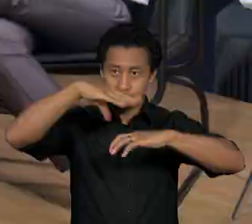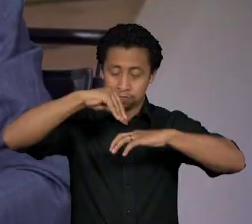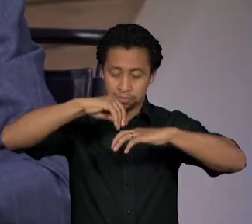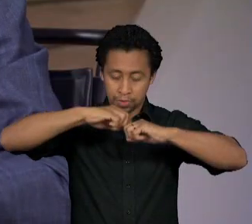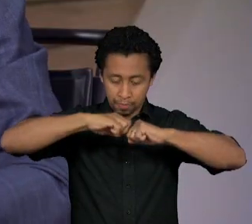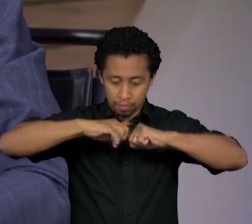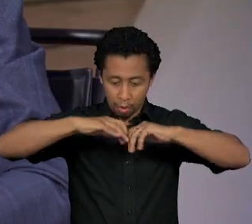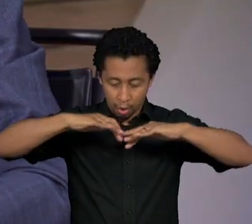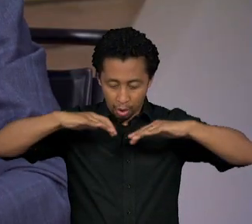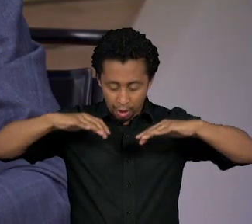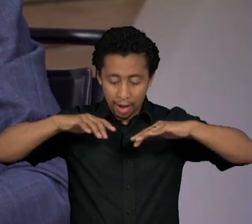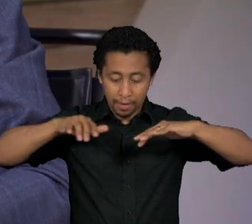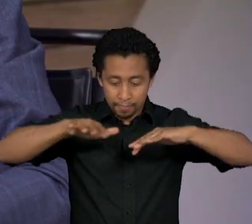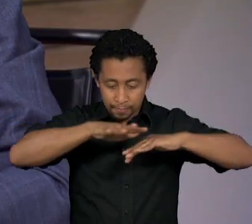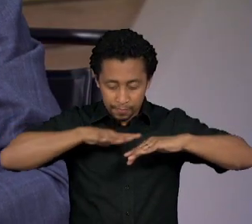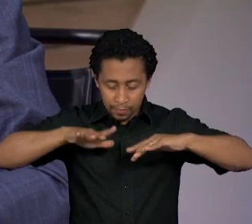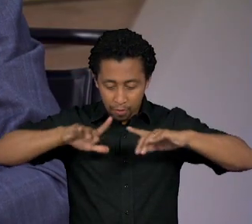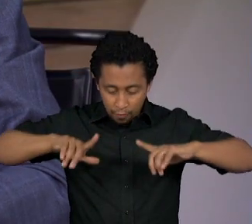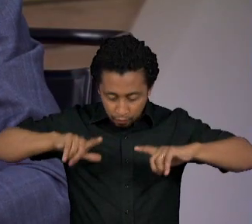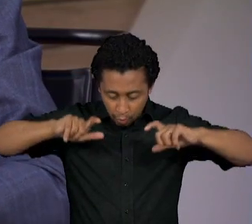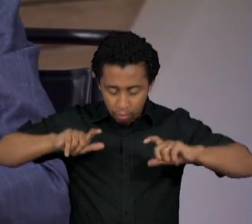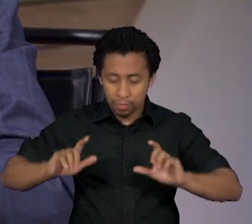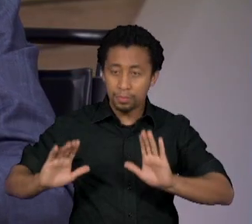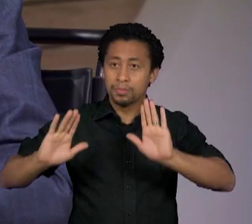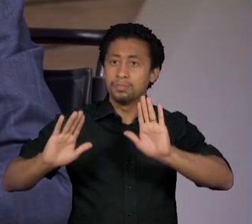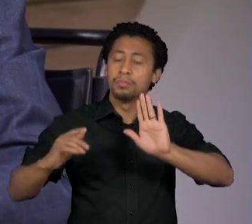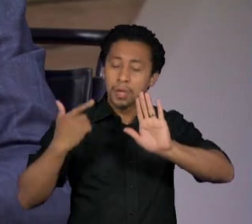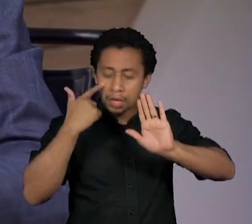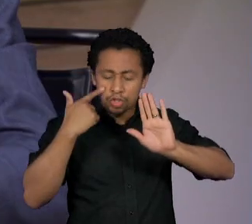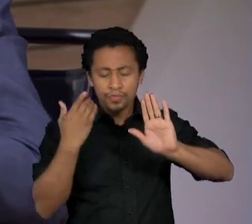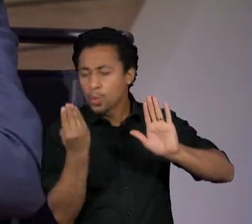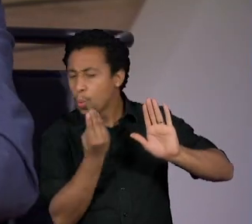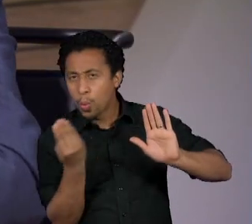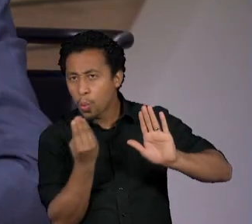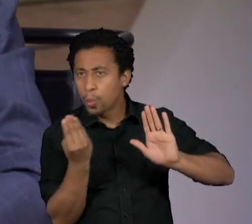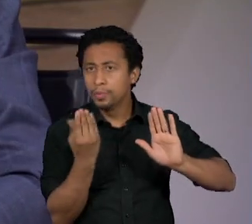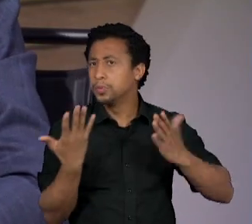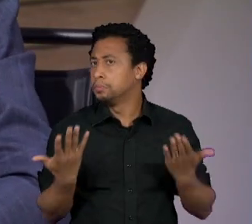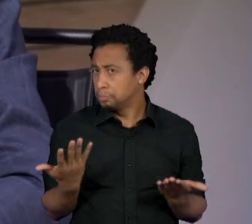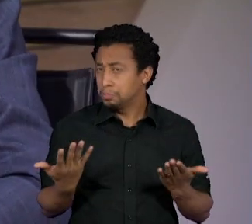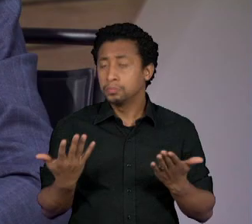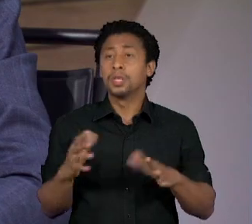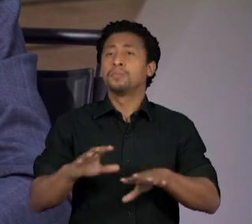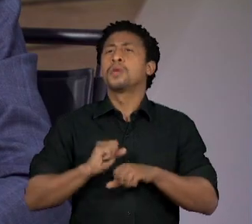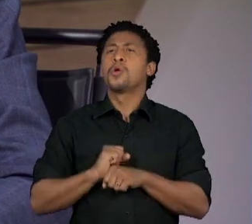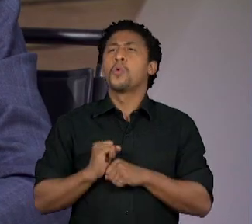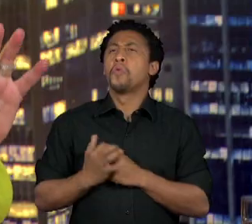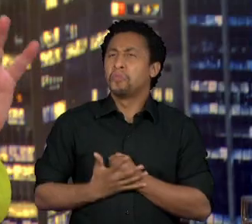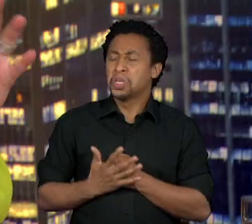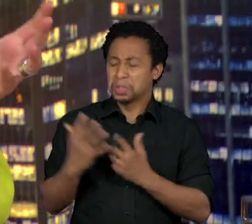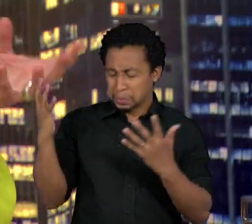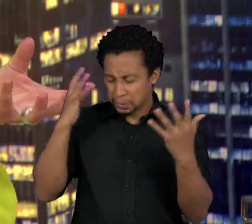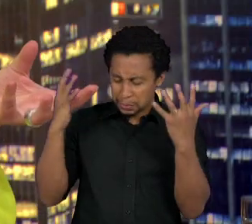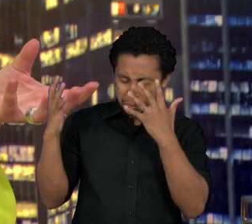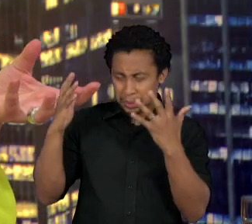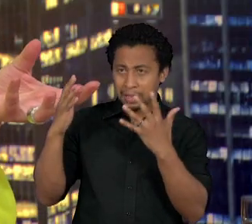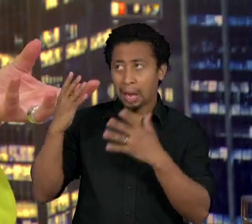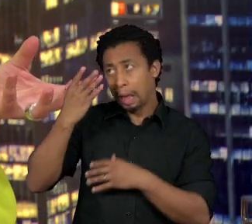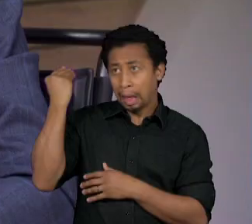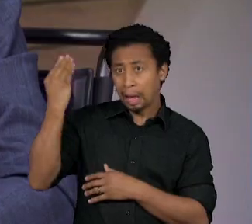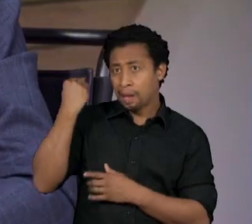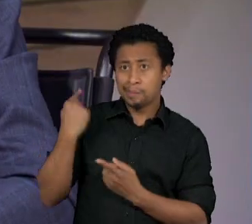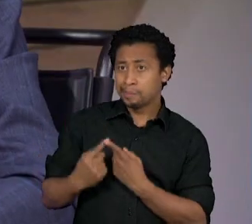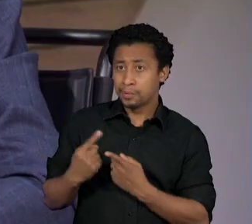né? Por enquanto, a gente não sabe exatamente por que a Covid leva a essa dificuldade de memória, né? A perda da memória recente.